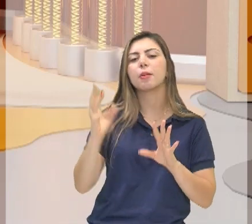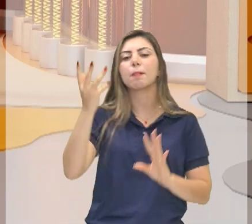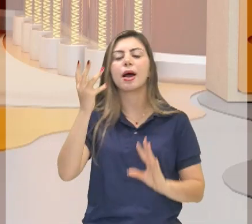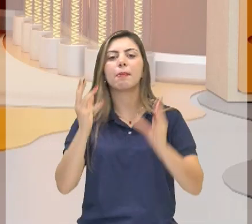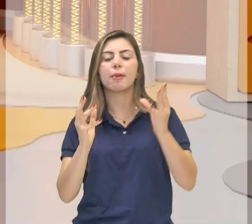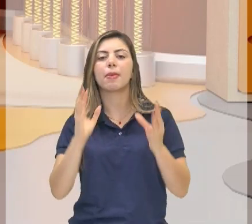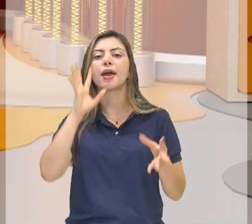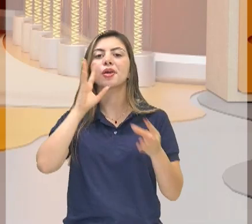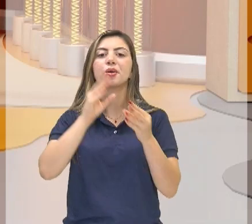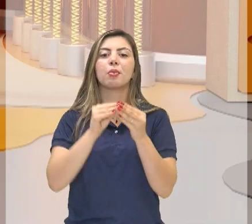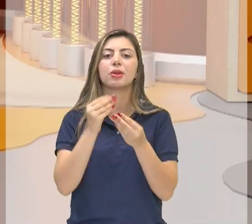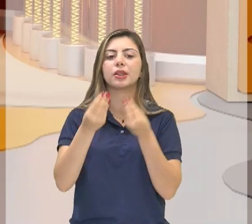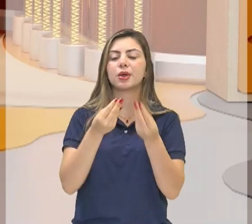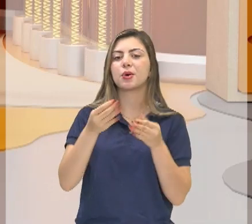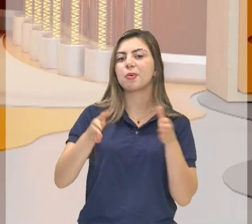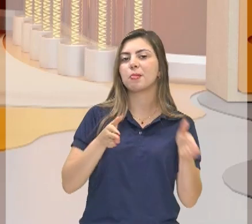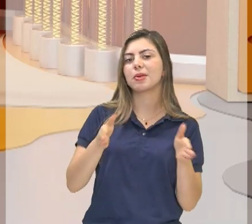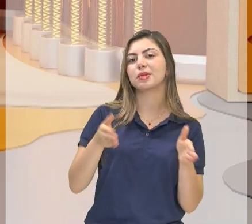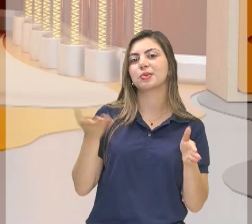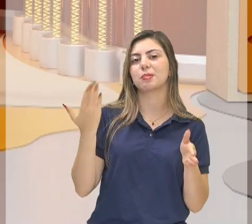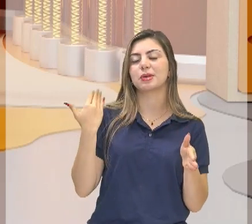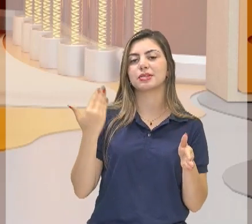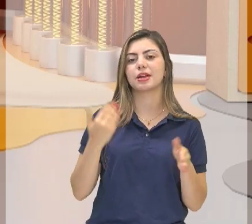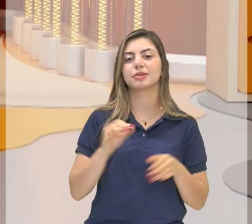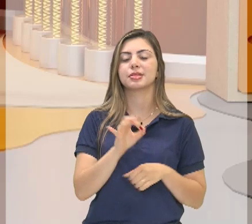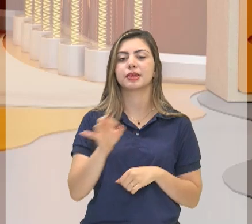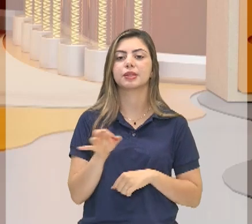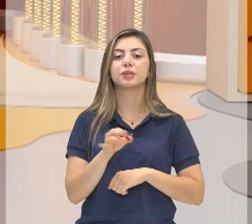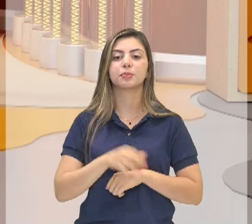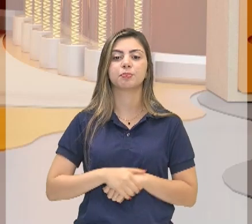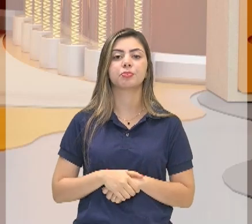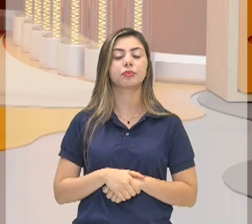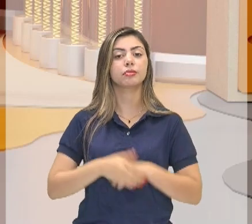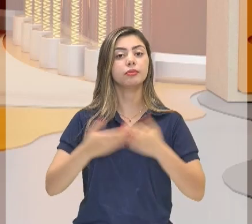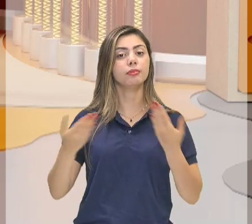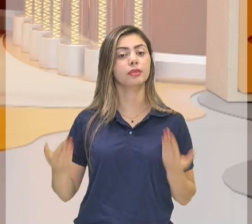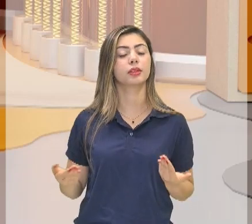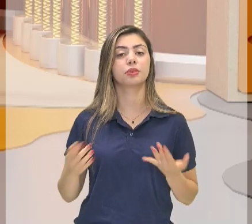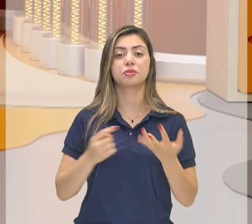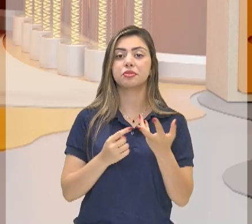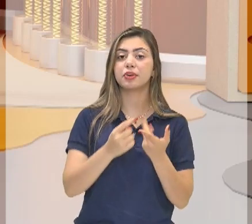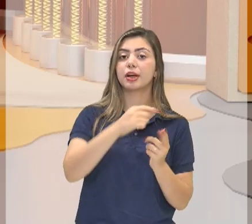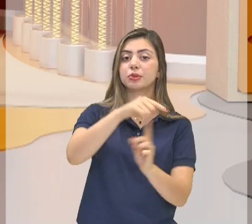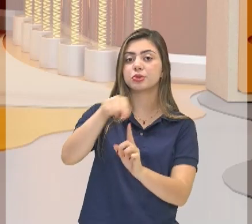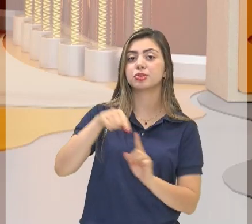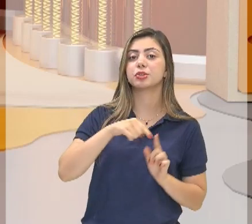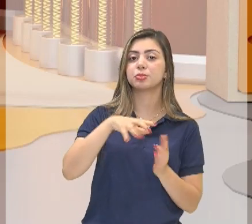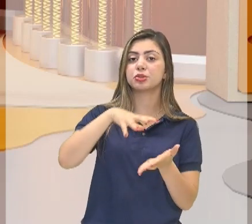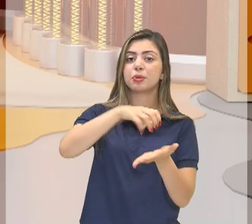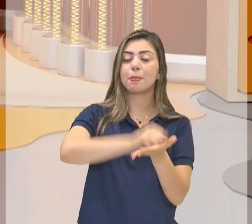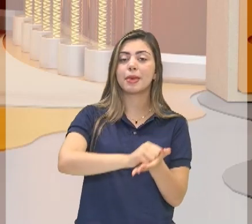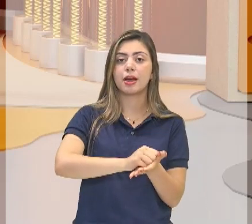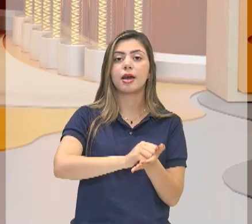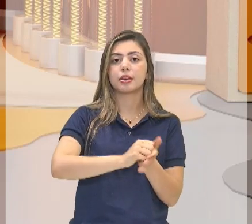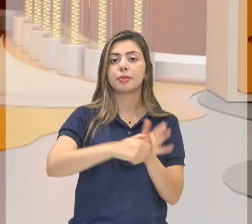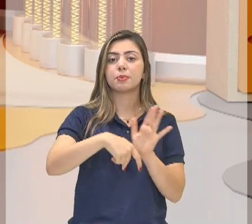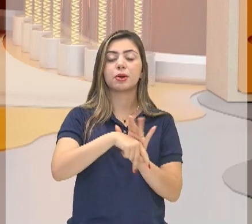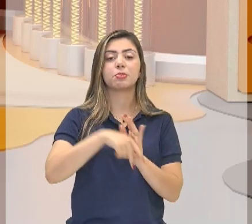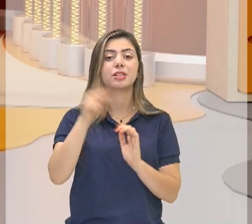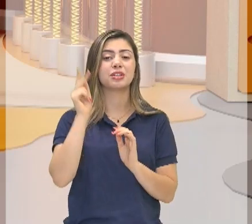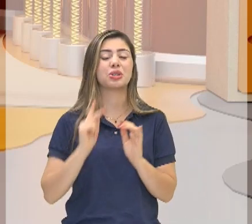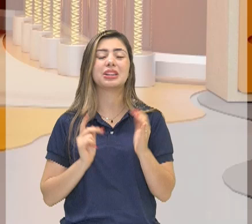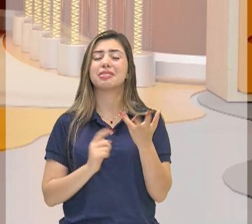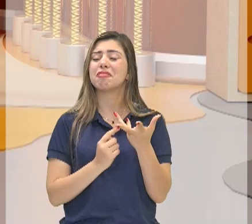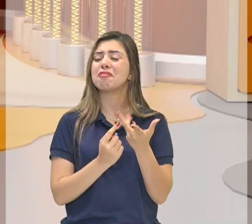contexto. E é por isso, né, que essas fontes históricas, elas são o quê? Diversas. Como